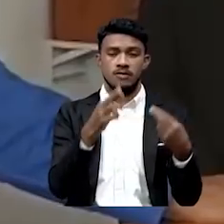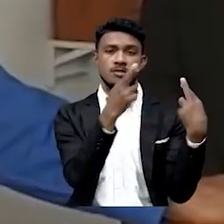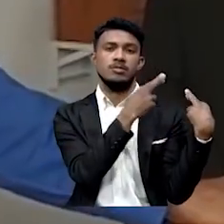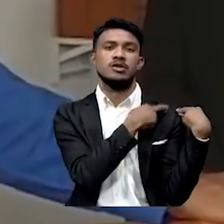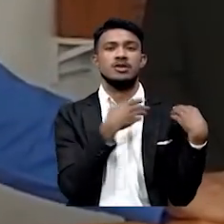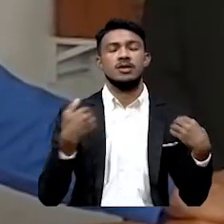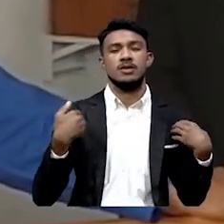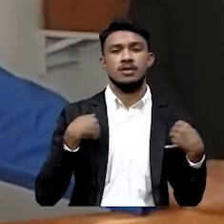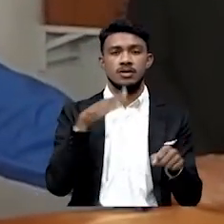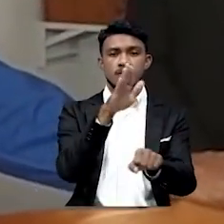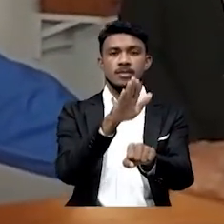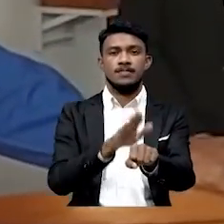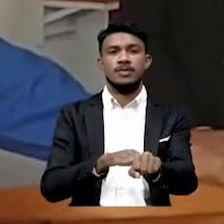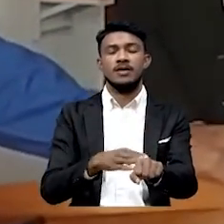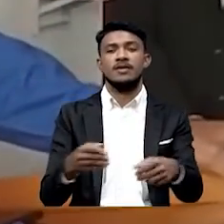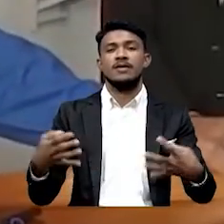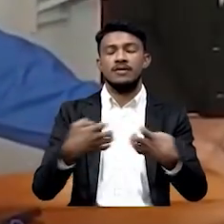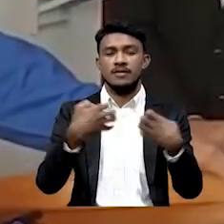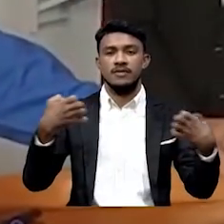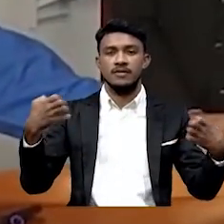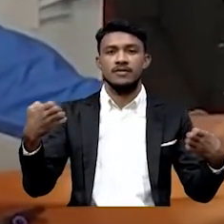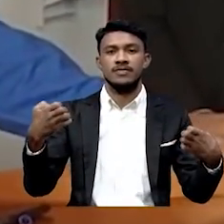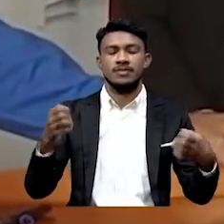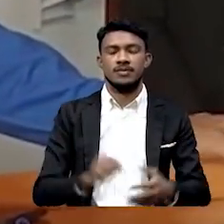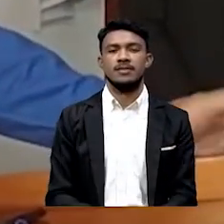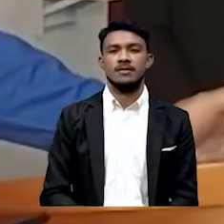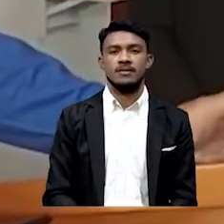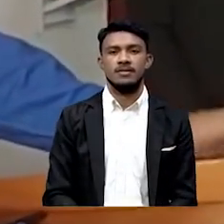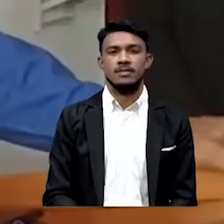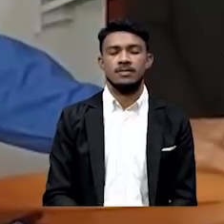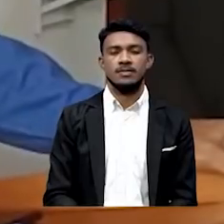despedir o presidente cessante